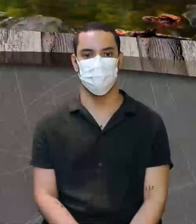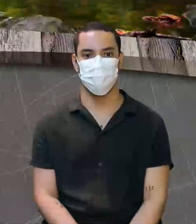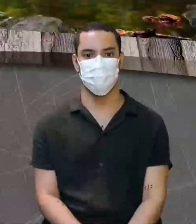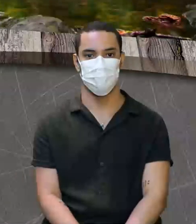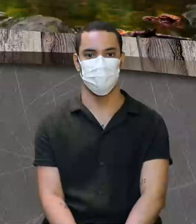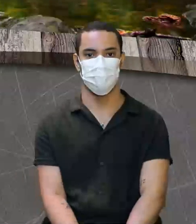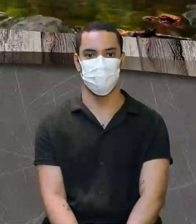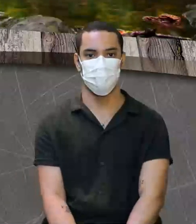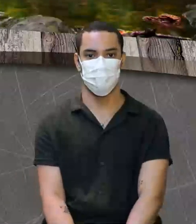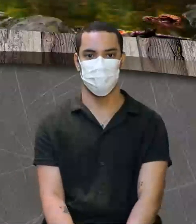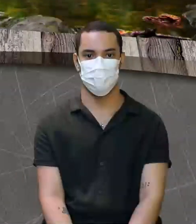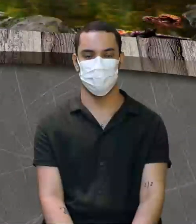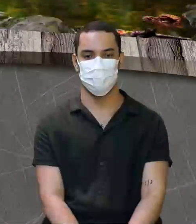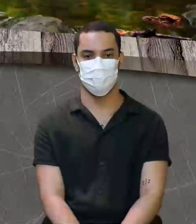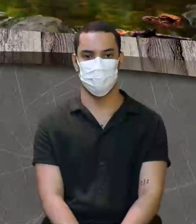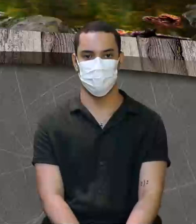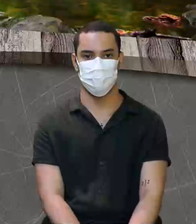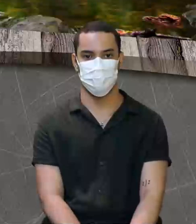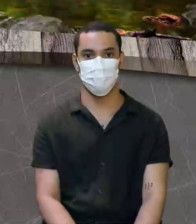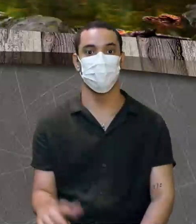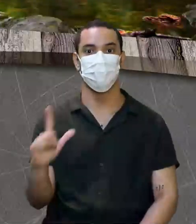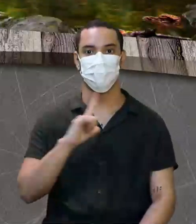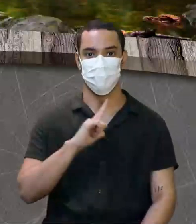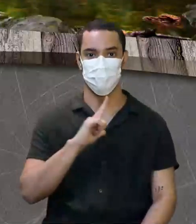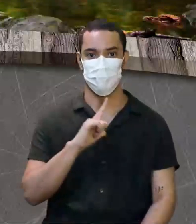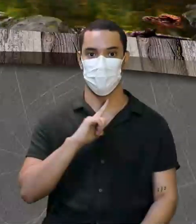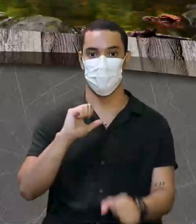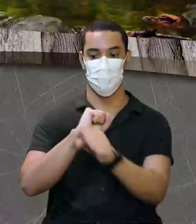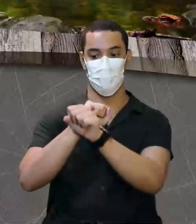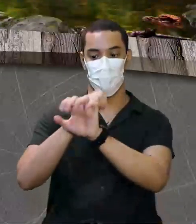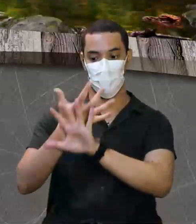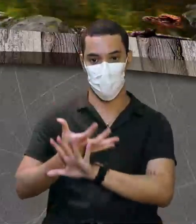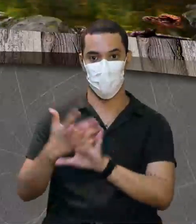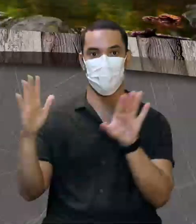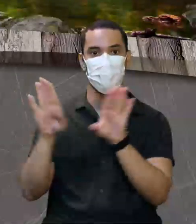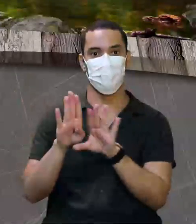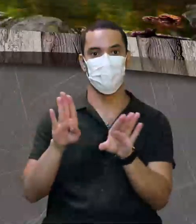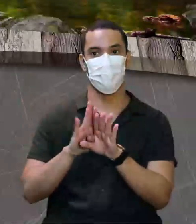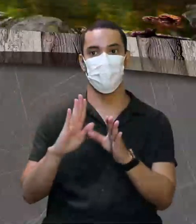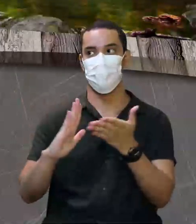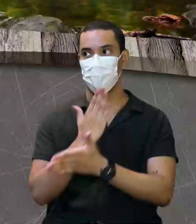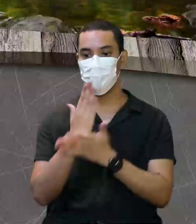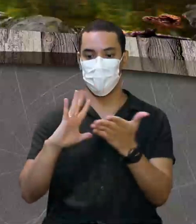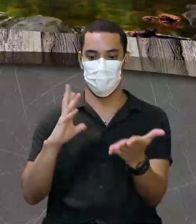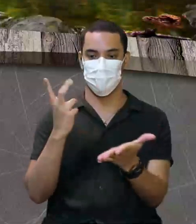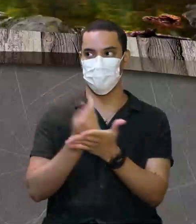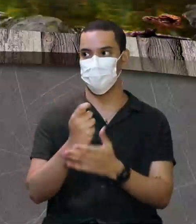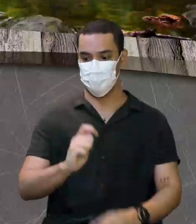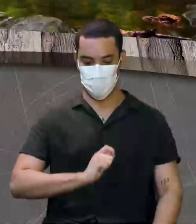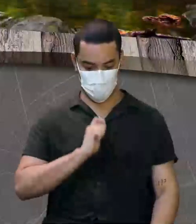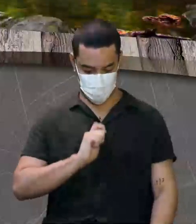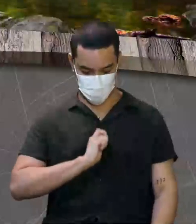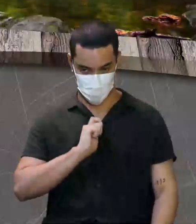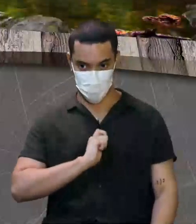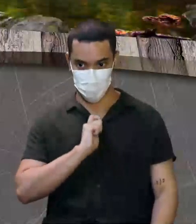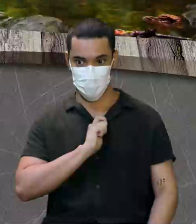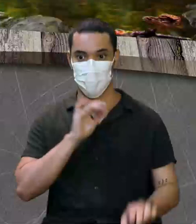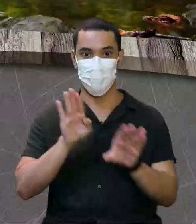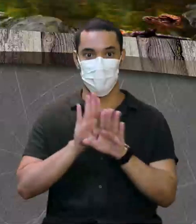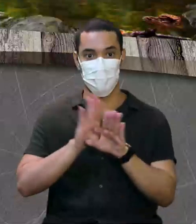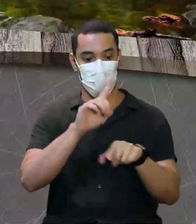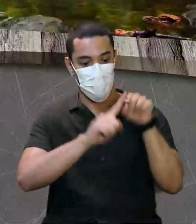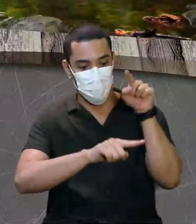tem tanto fósseis, né, quanto registros antropológicos, ou seja, de